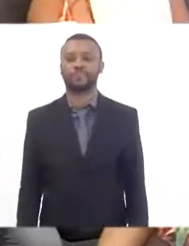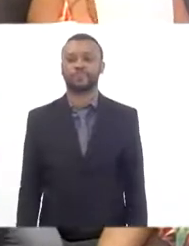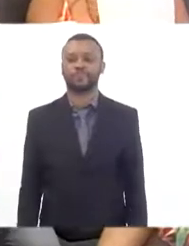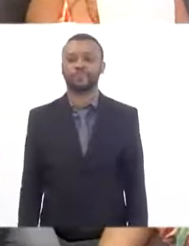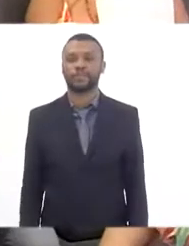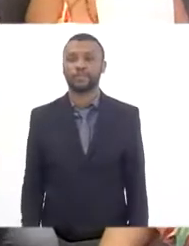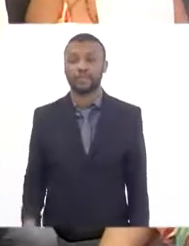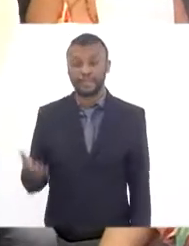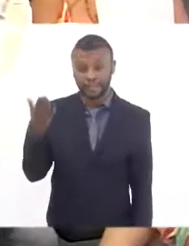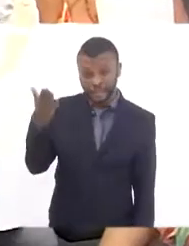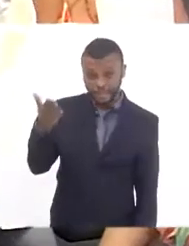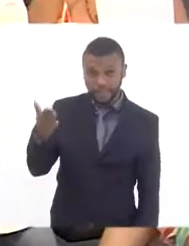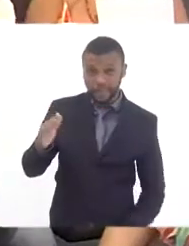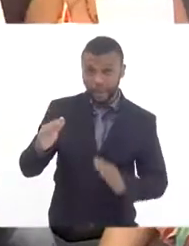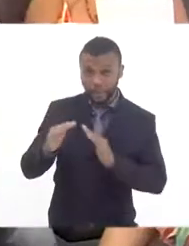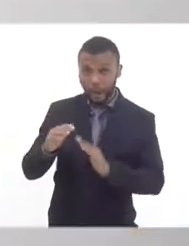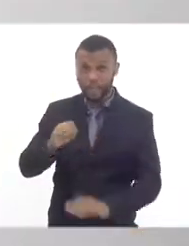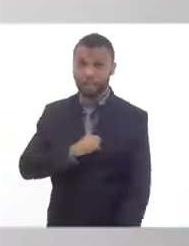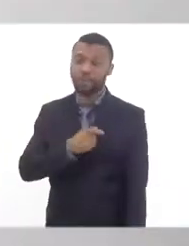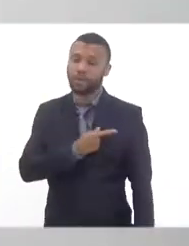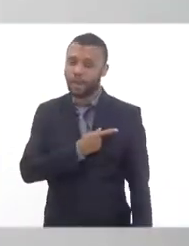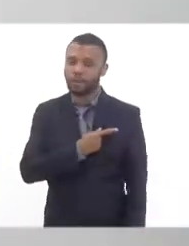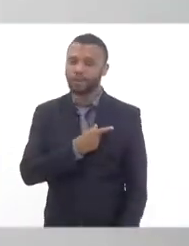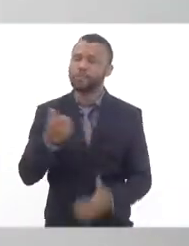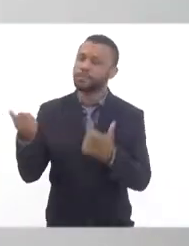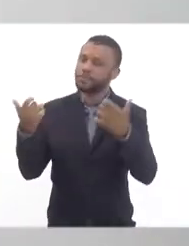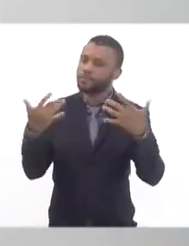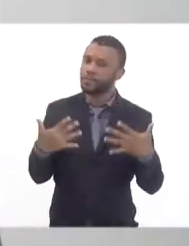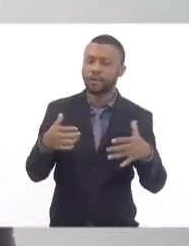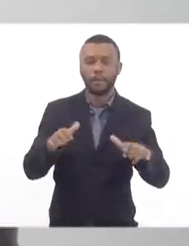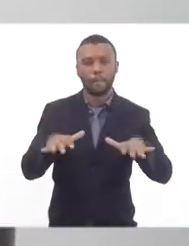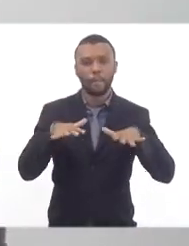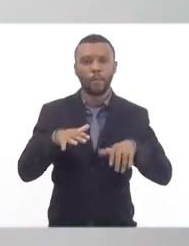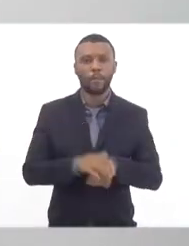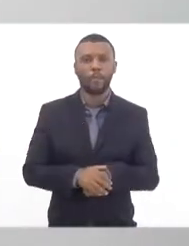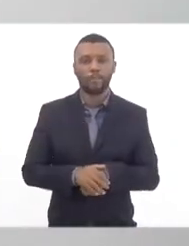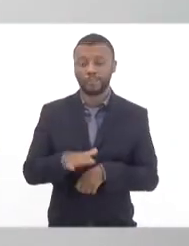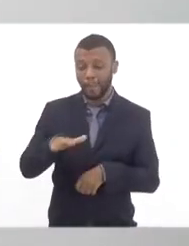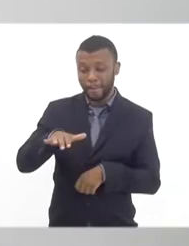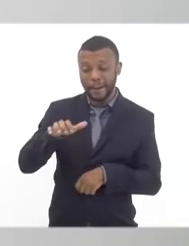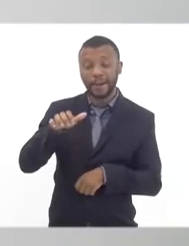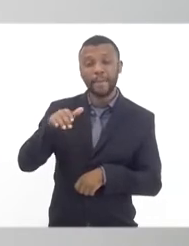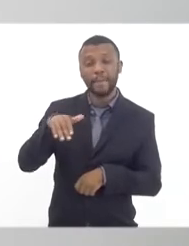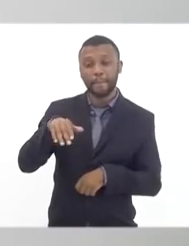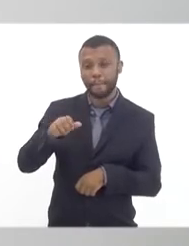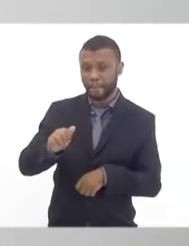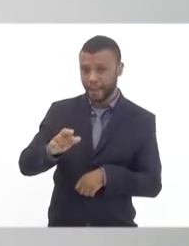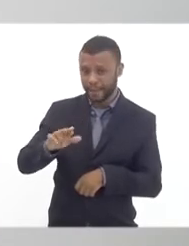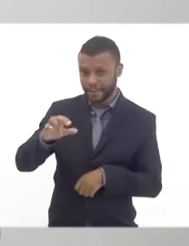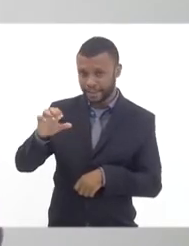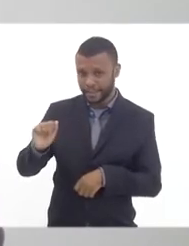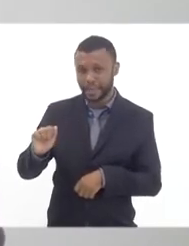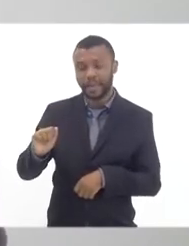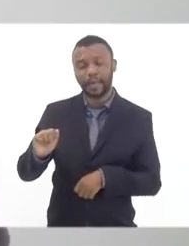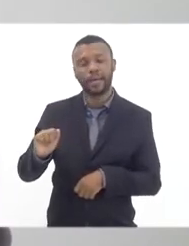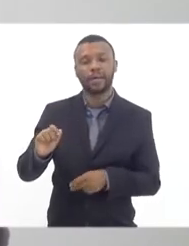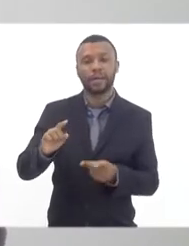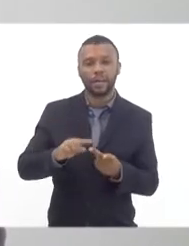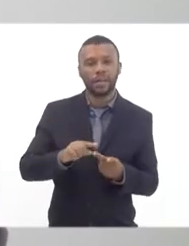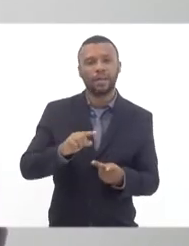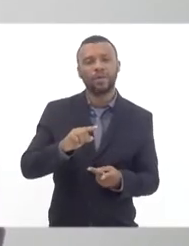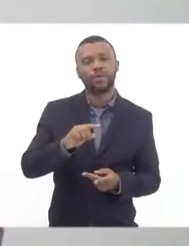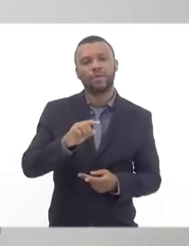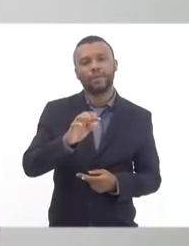Esse morador de São Gonçalo justifica essa audiência. A mãe Márcia justifica essa audiência. O Félix Lino e o Robson